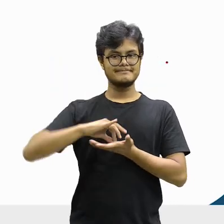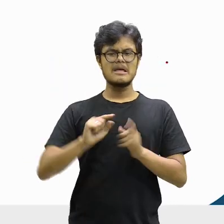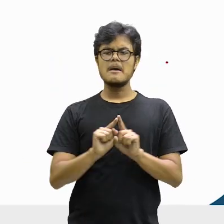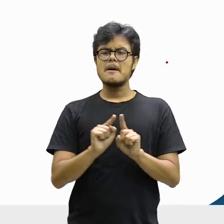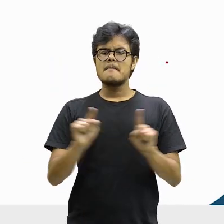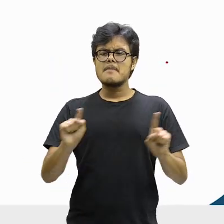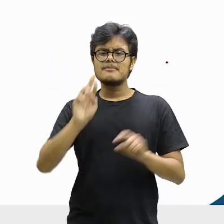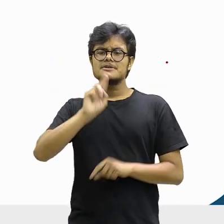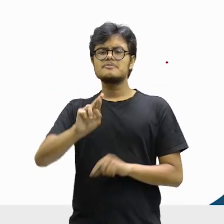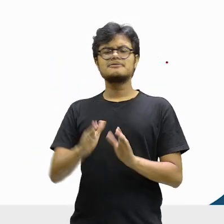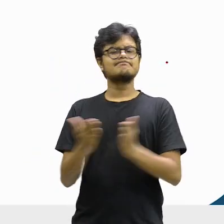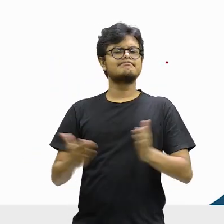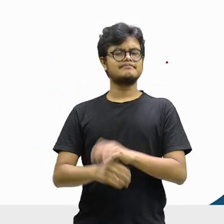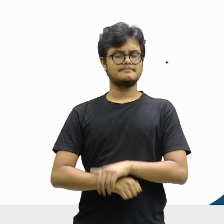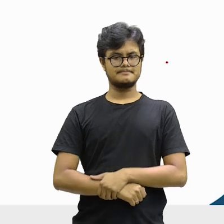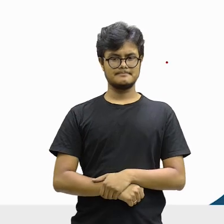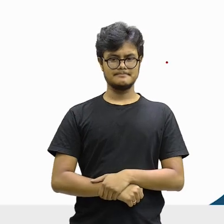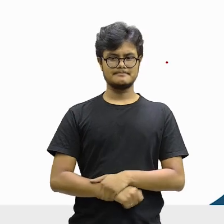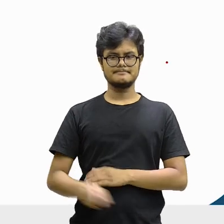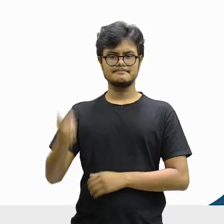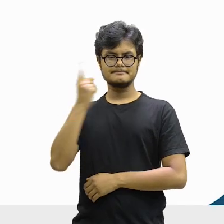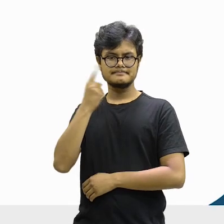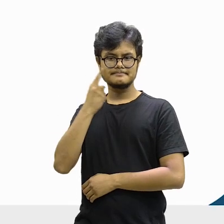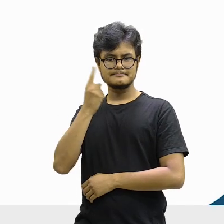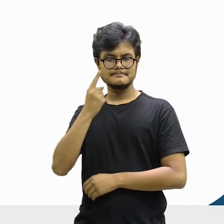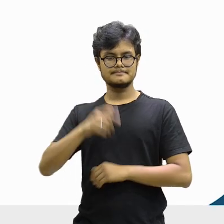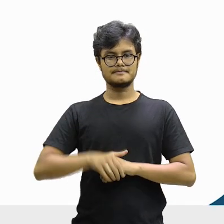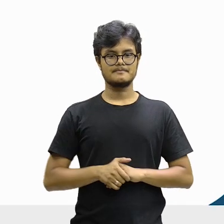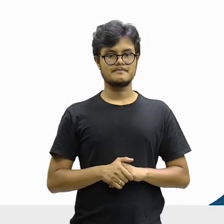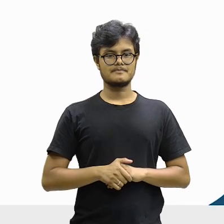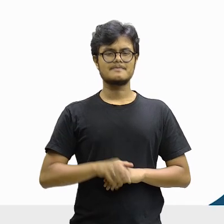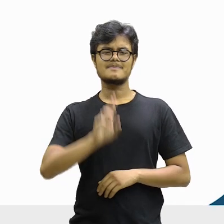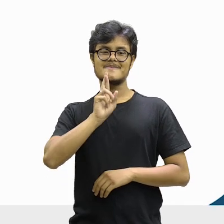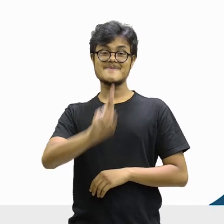vamos responder a questão? Viaja comigo aí, ó. Olha só. A